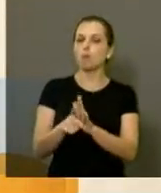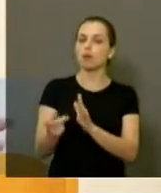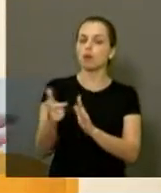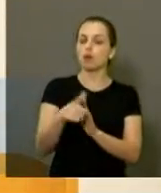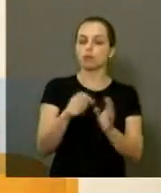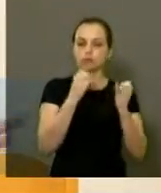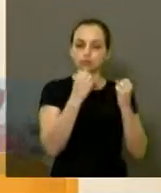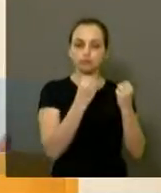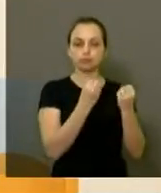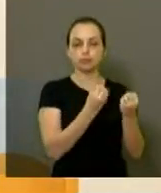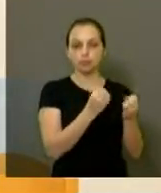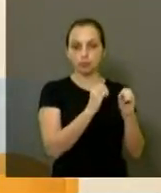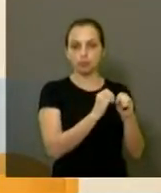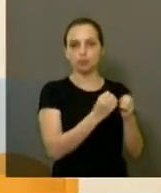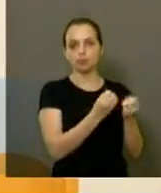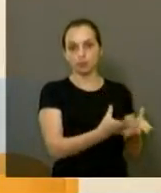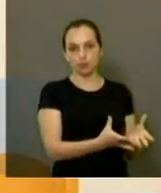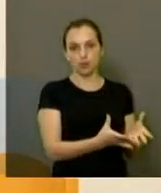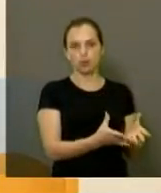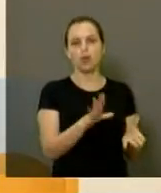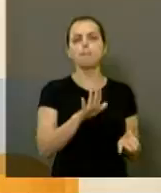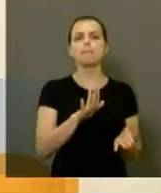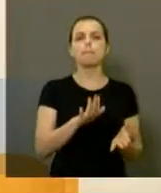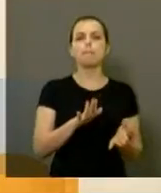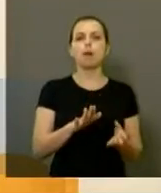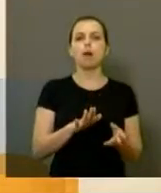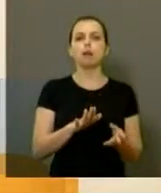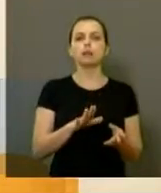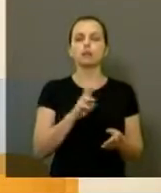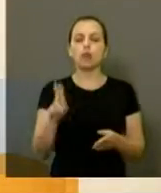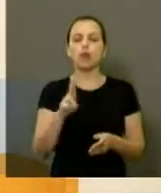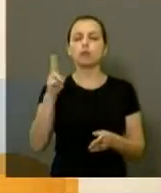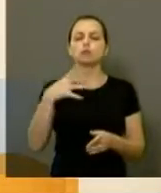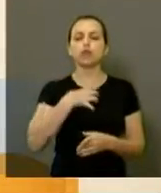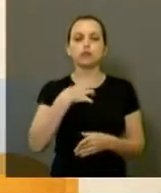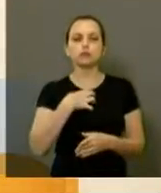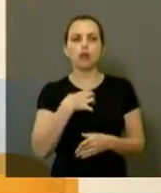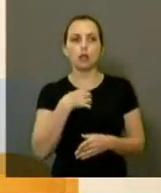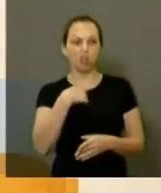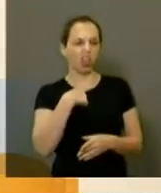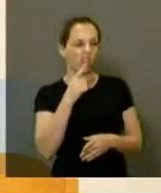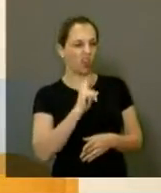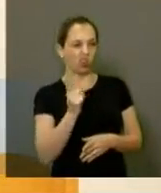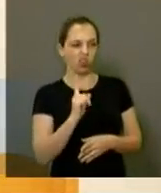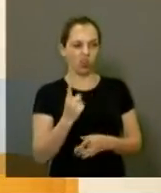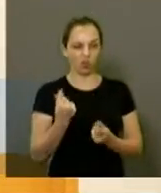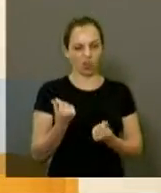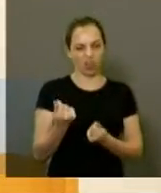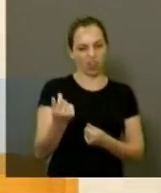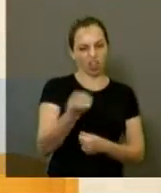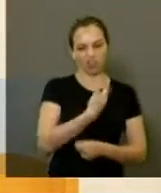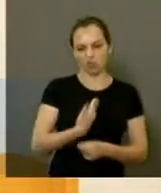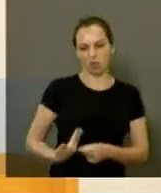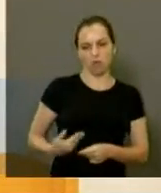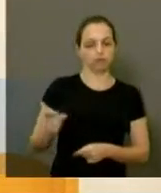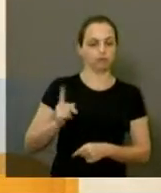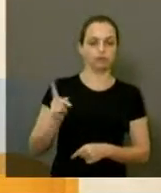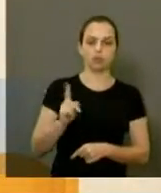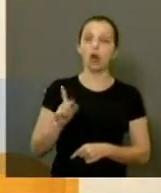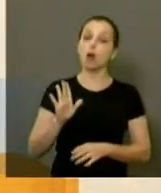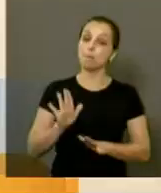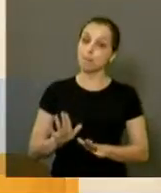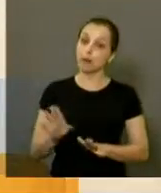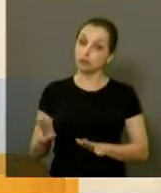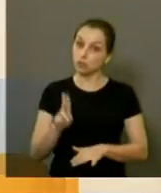Alguns falaram para mim, mas João Farias, você vai utilizar a carapuça? Eu não vou utilizar a carapuça porque eu nunca dei gasto para o governo. Mas eu vou utilizar aquilo